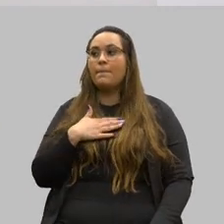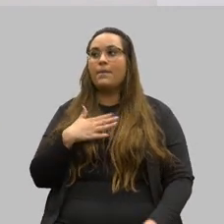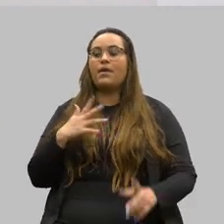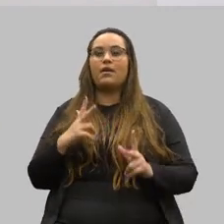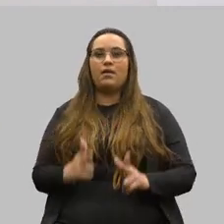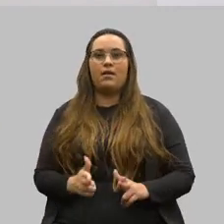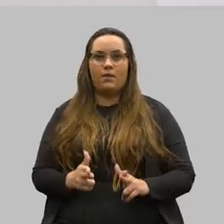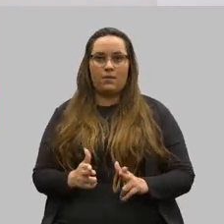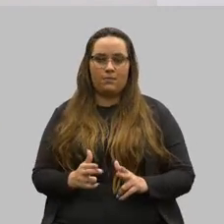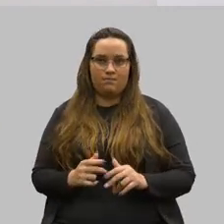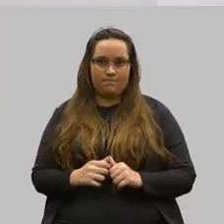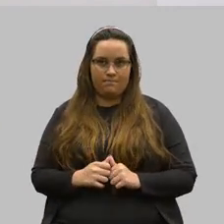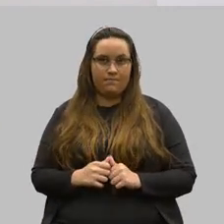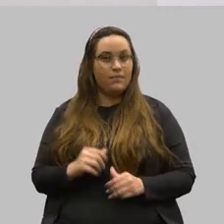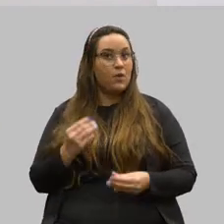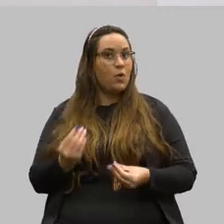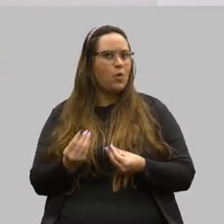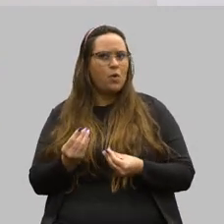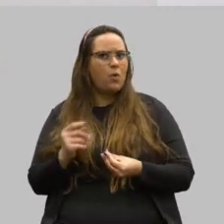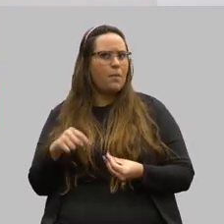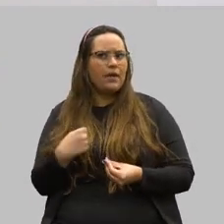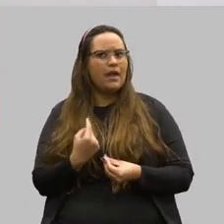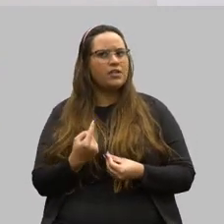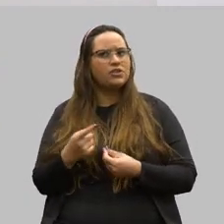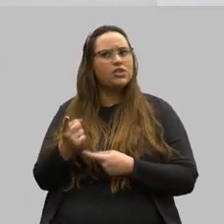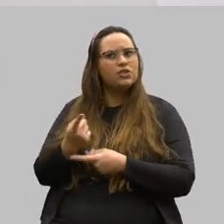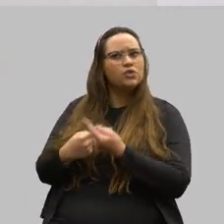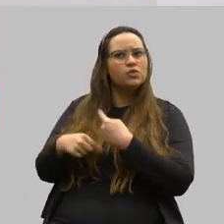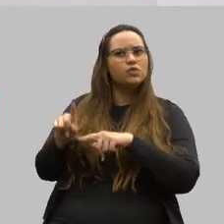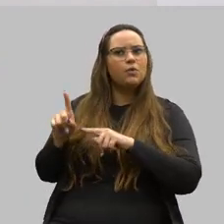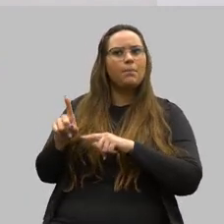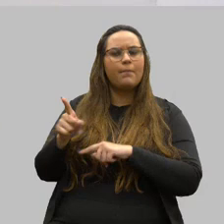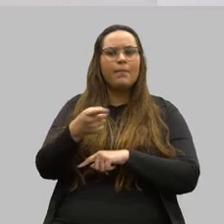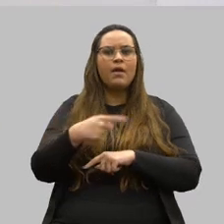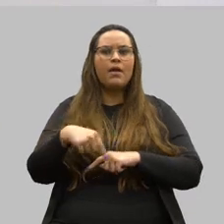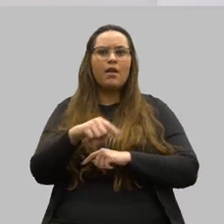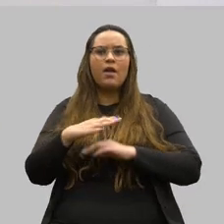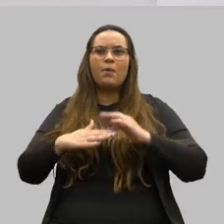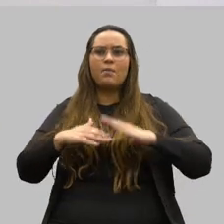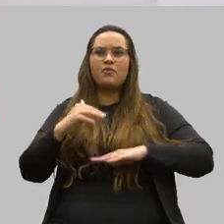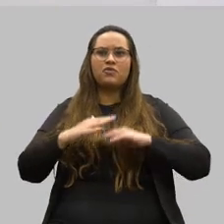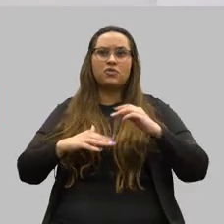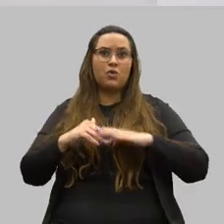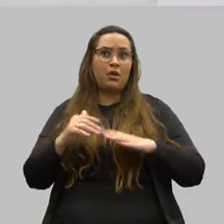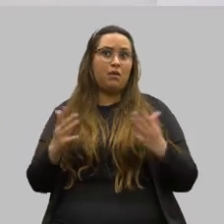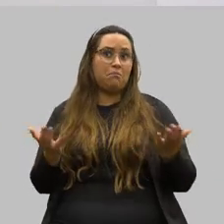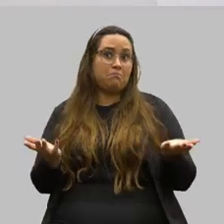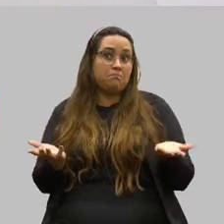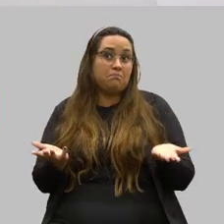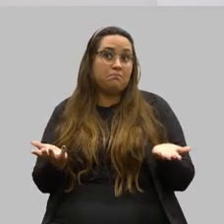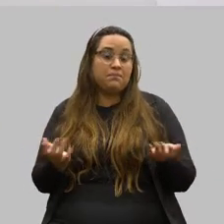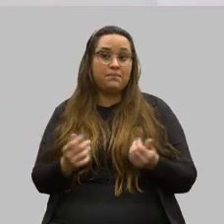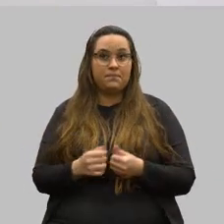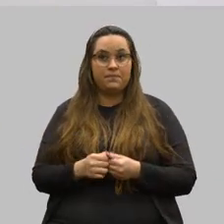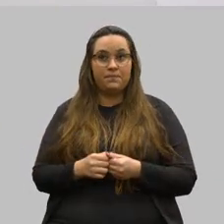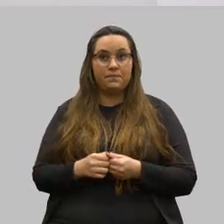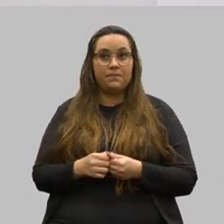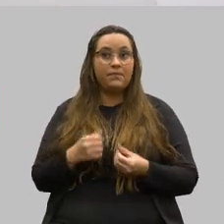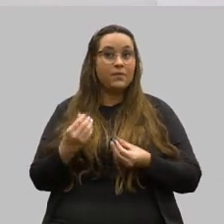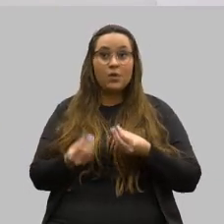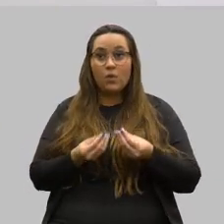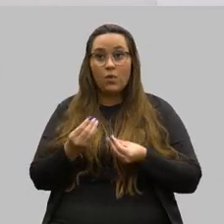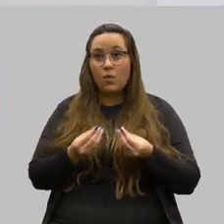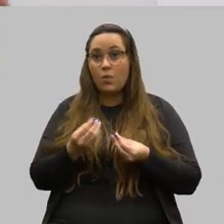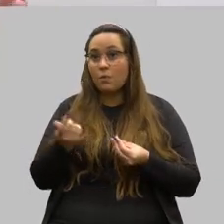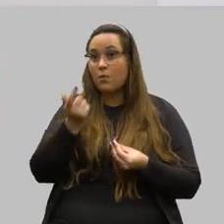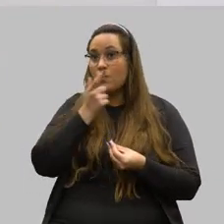nós vamos superar o déficit de profissionais e para que eles eles consigam para que o